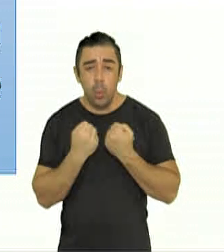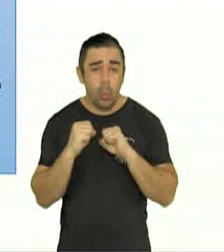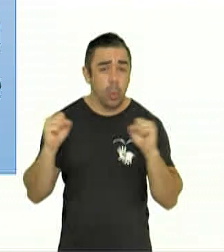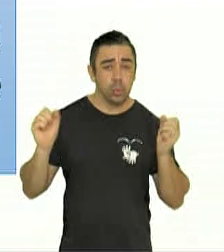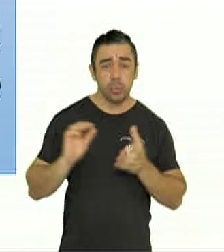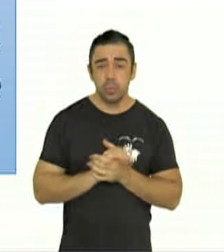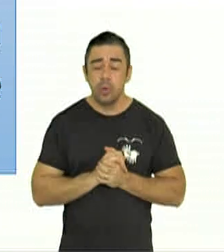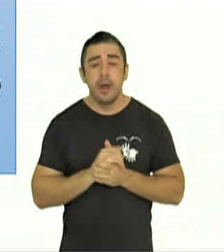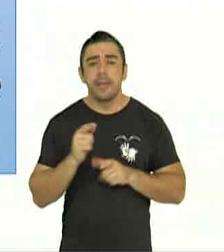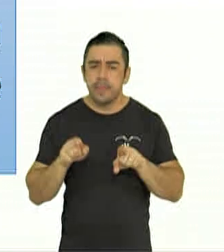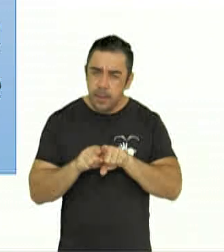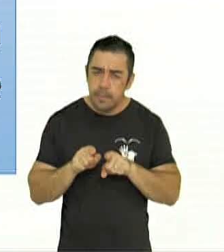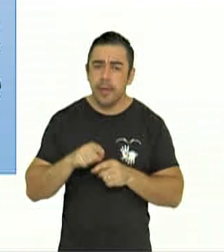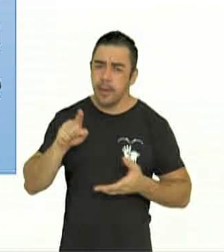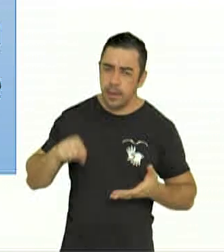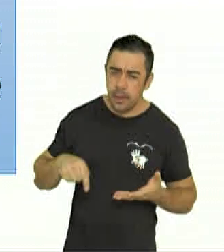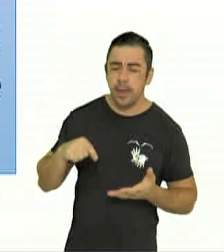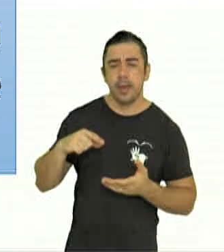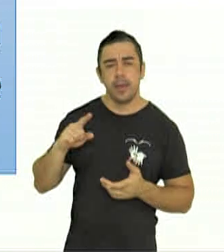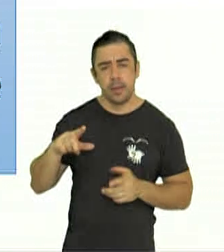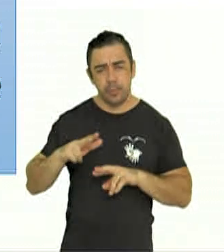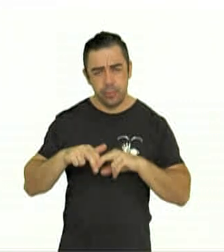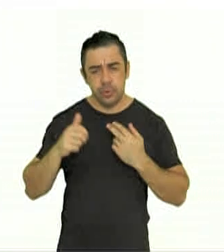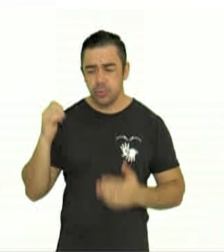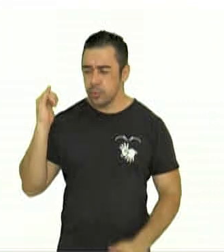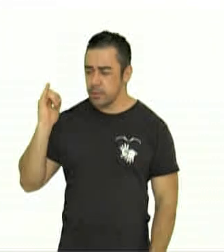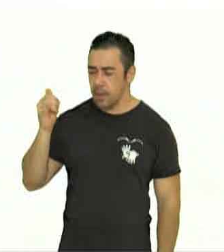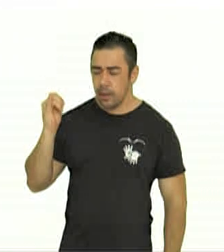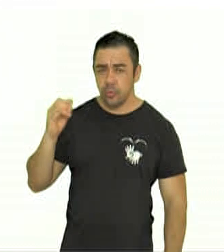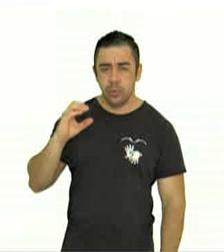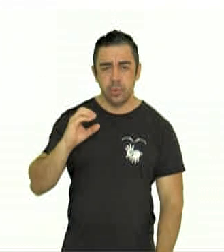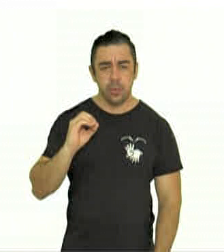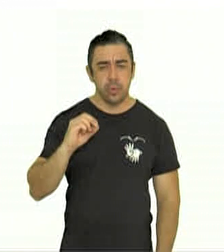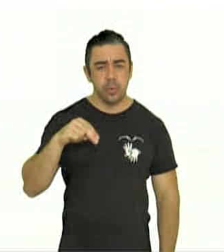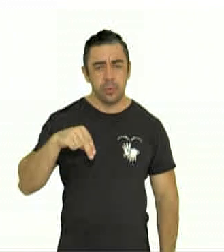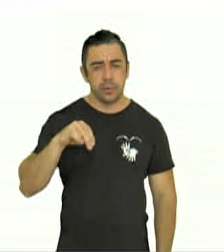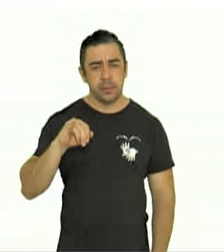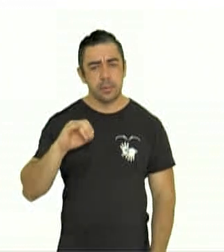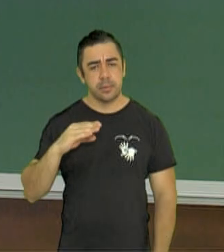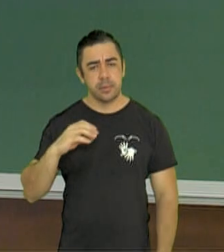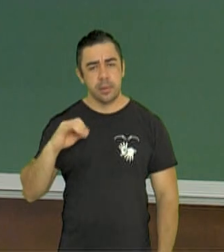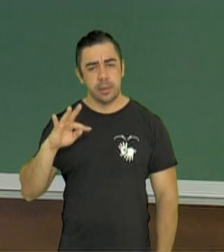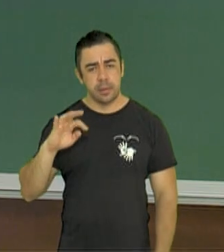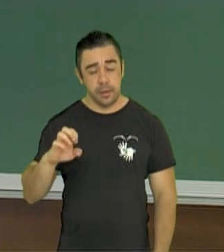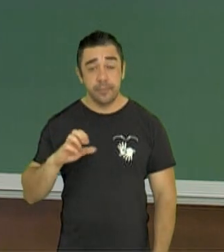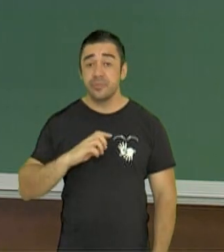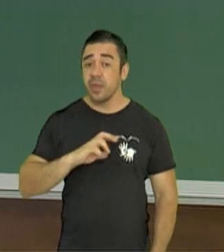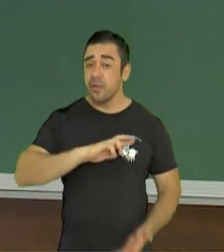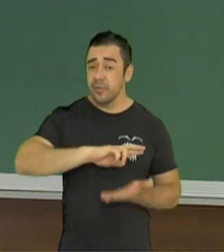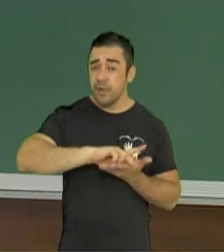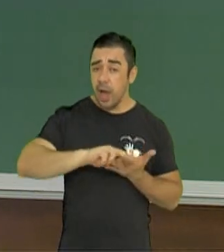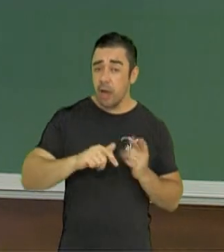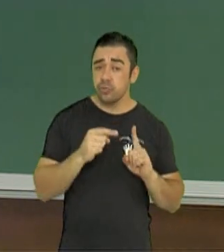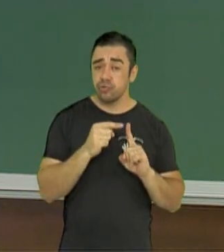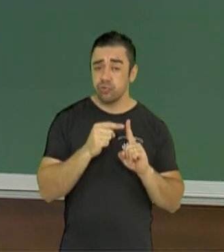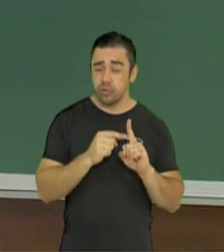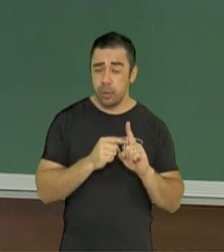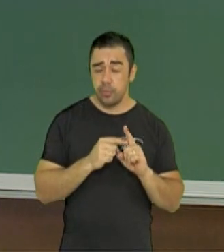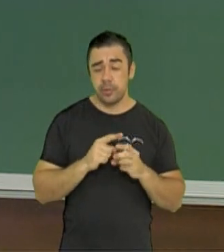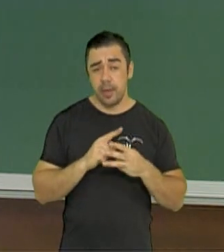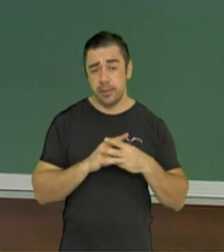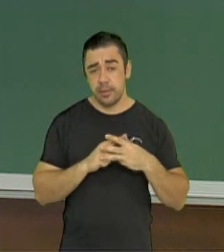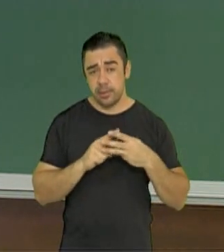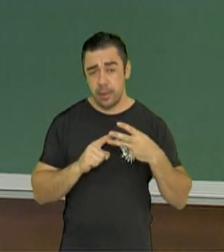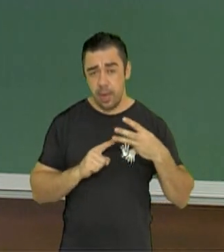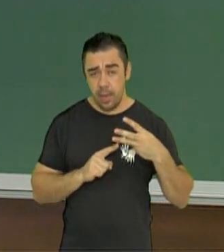além, né? Esse é o narrador onisciente. Na verdade, existem vários tipos de narrador, na verdade, 3 tipos de